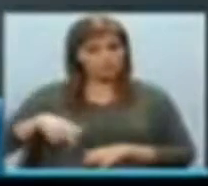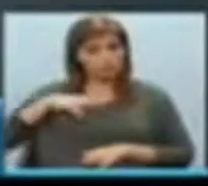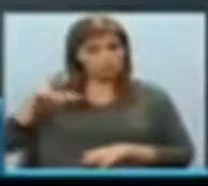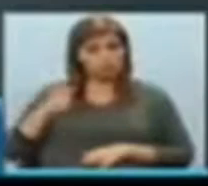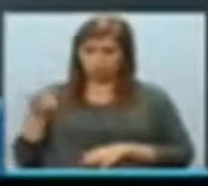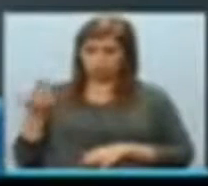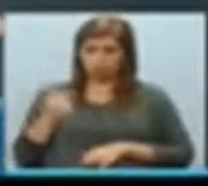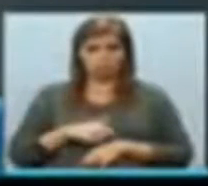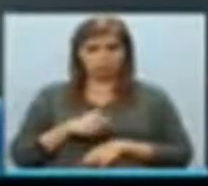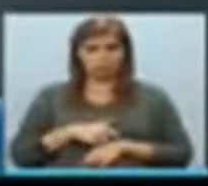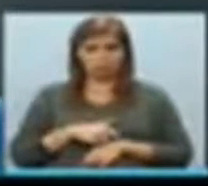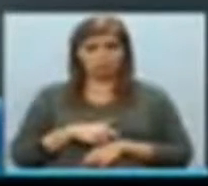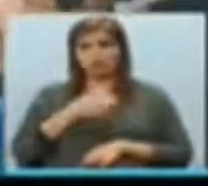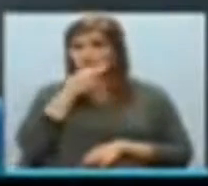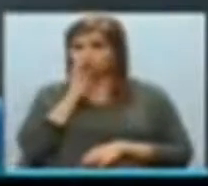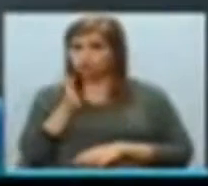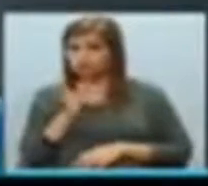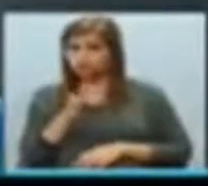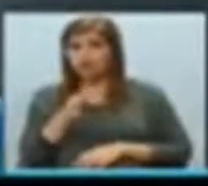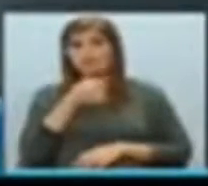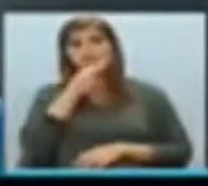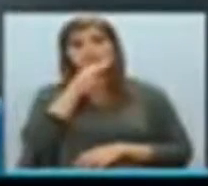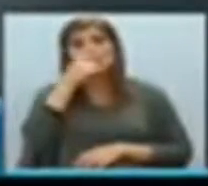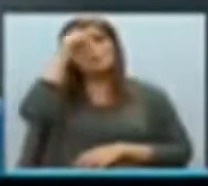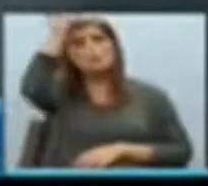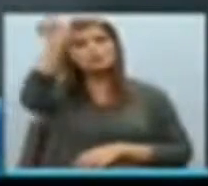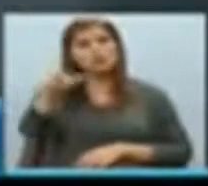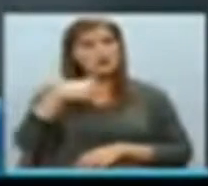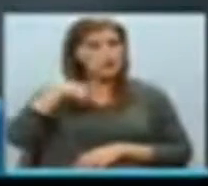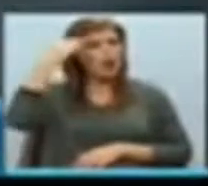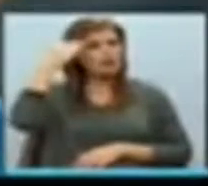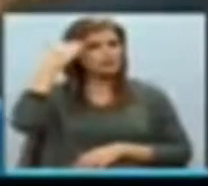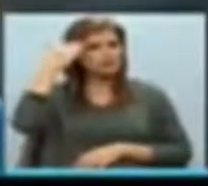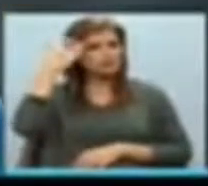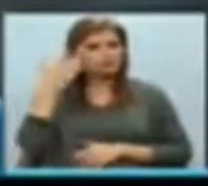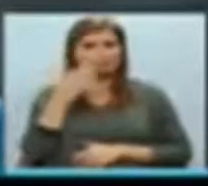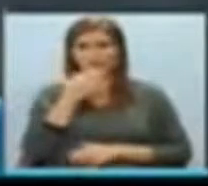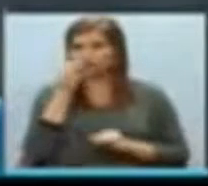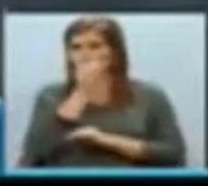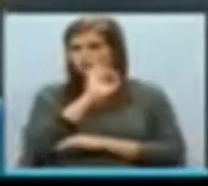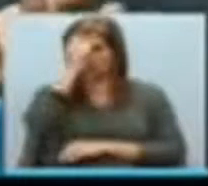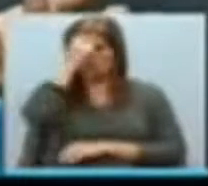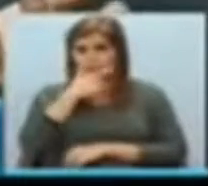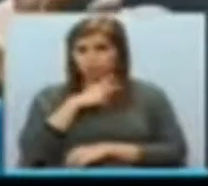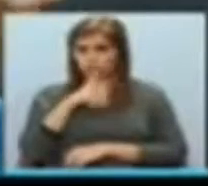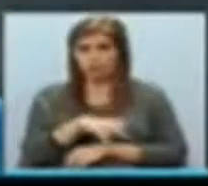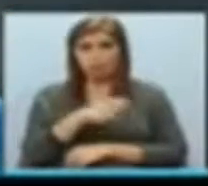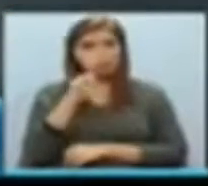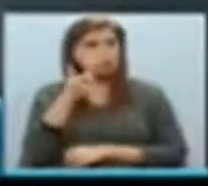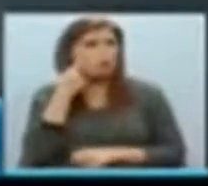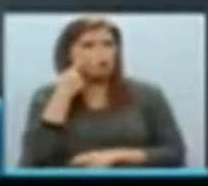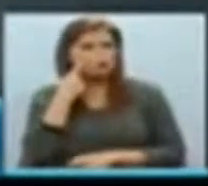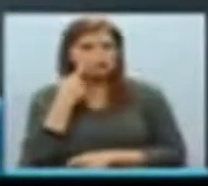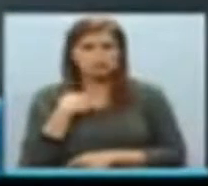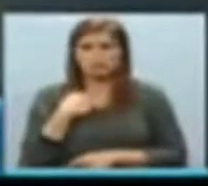justamente o que você falou abordando um personagem que eu acho que é incrível da história de portugal e pouco conhecido acho que não